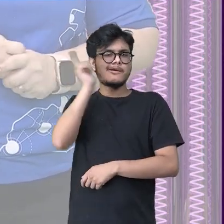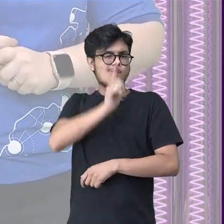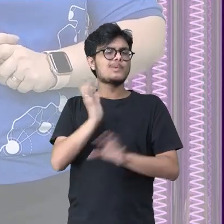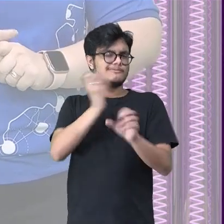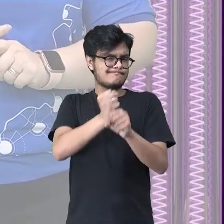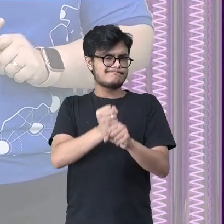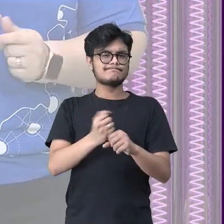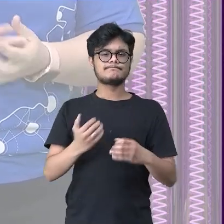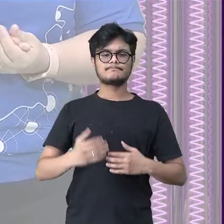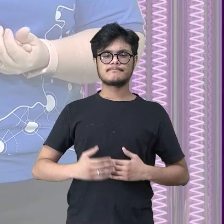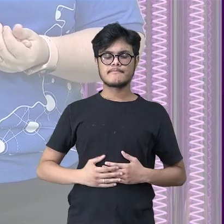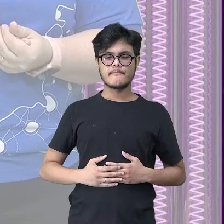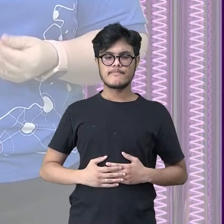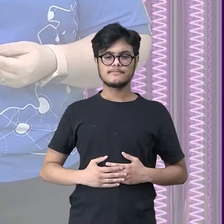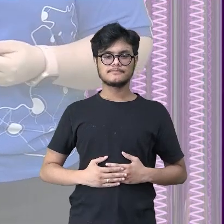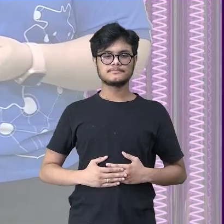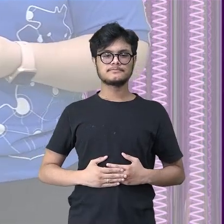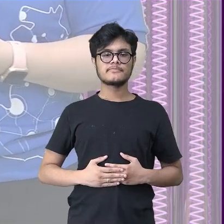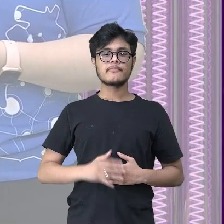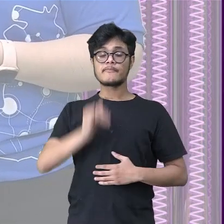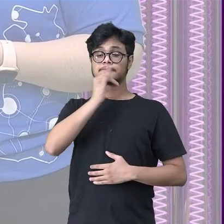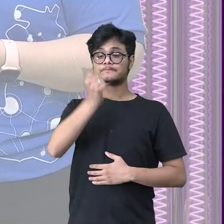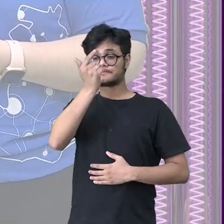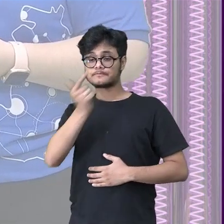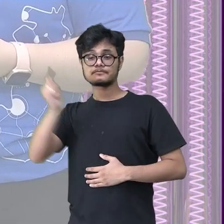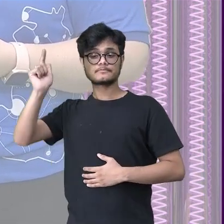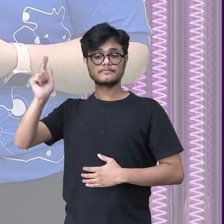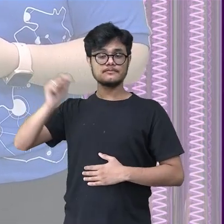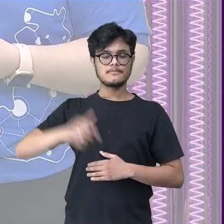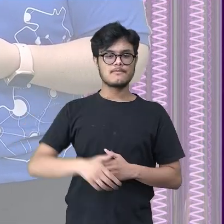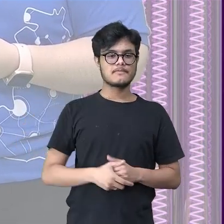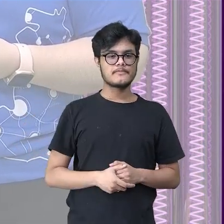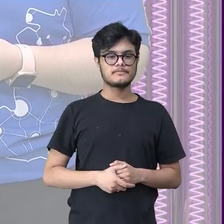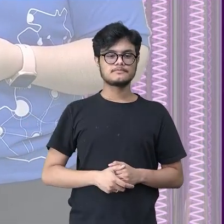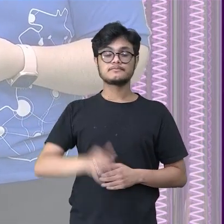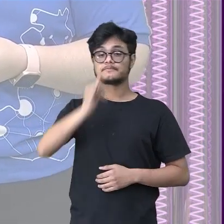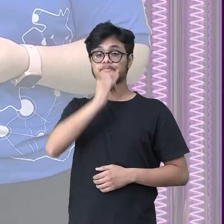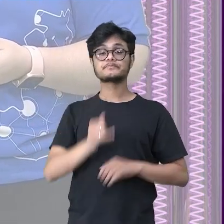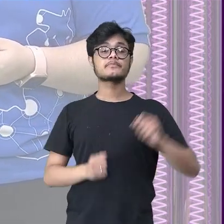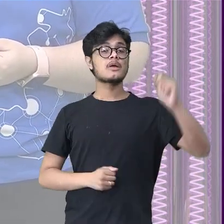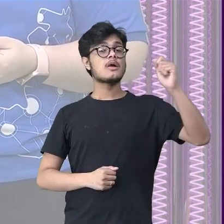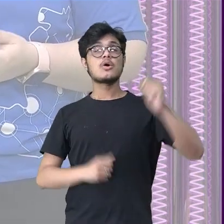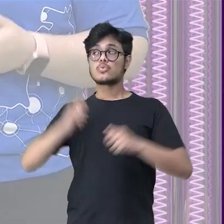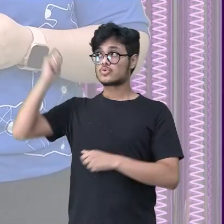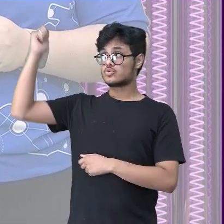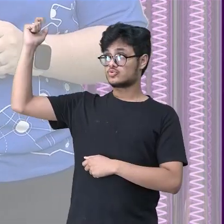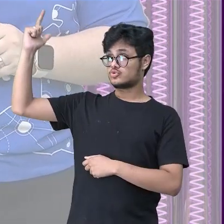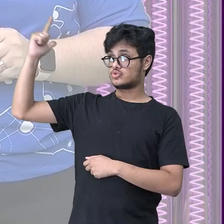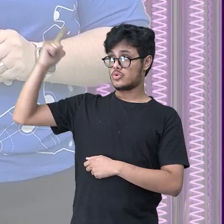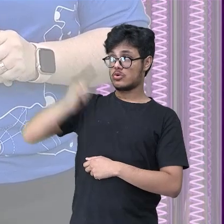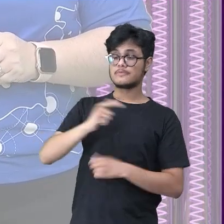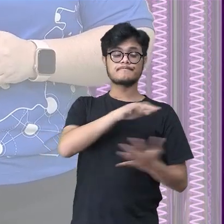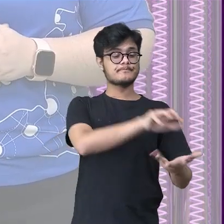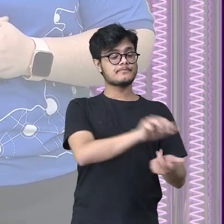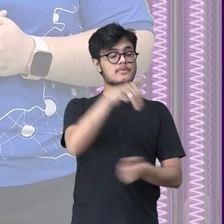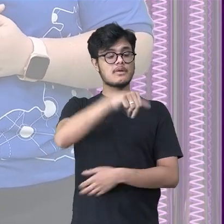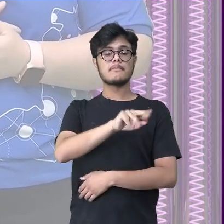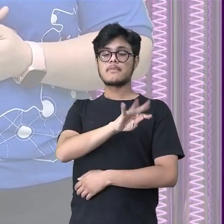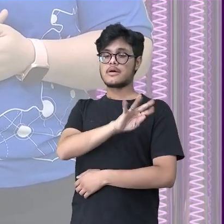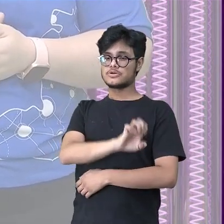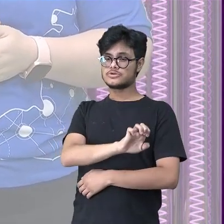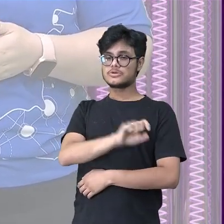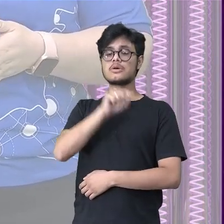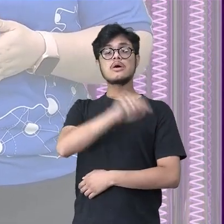também. E aí a gente tem um outro exemplo, olha só, o planeta Marte até o Sol. Essa distância